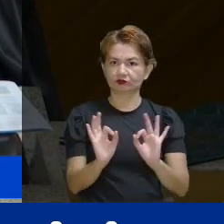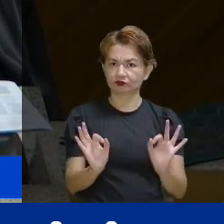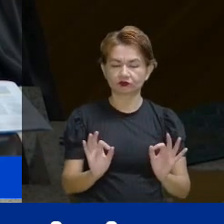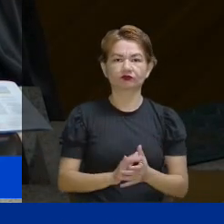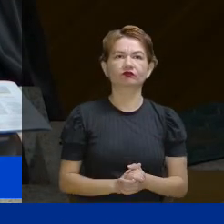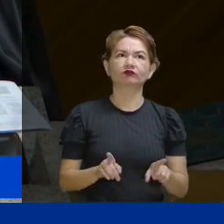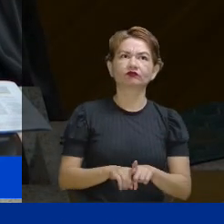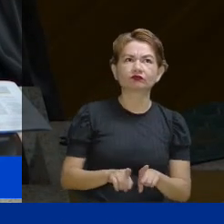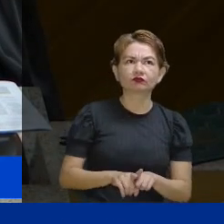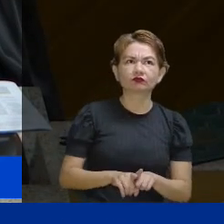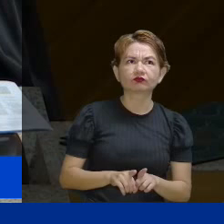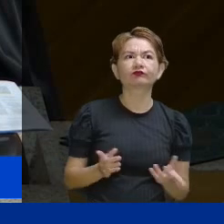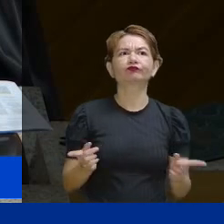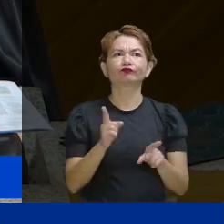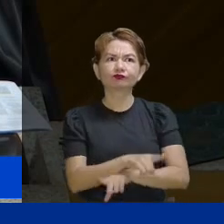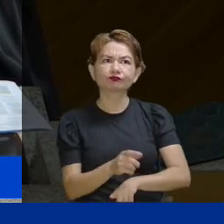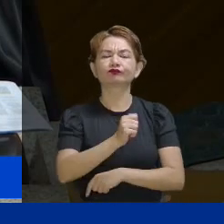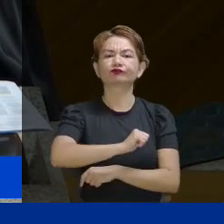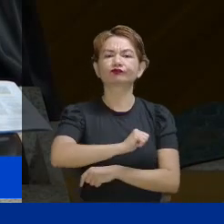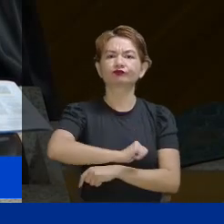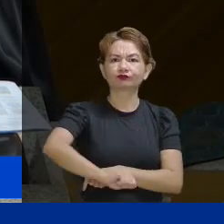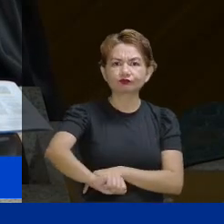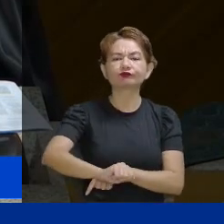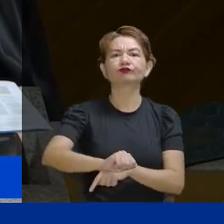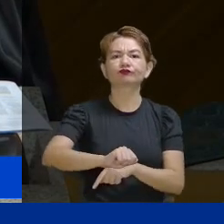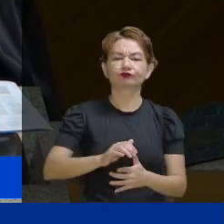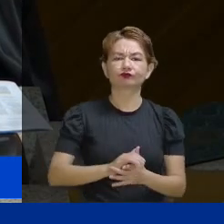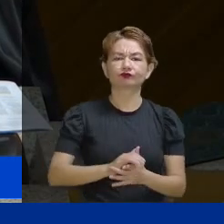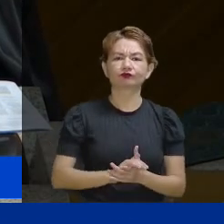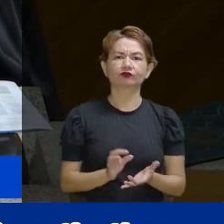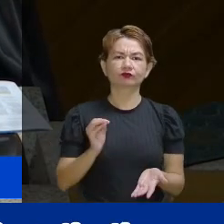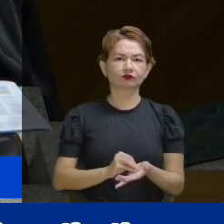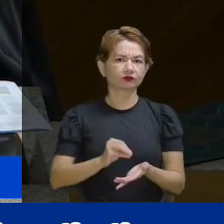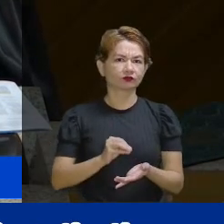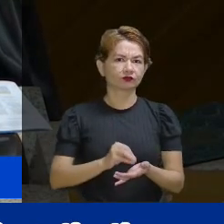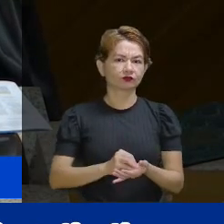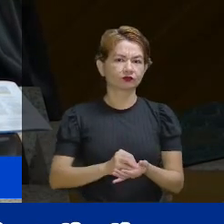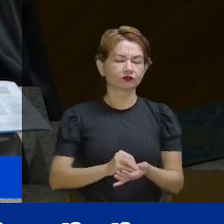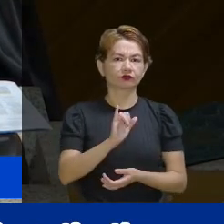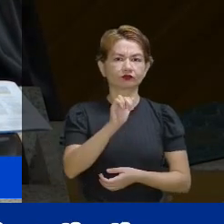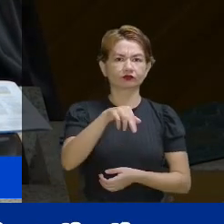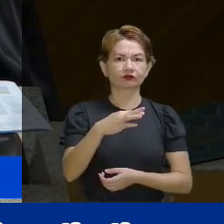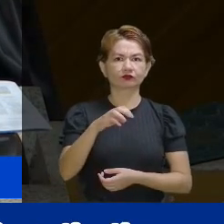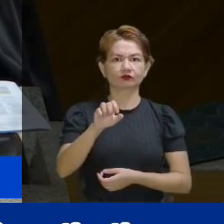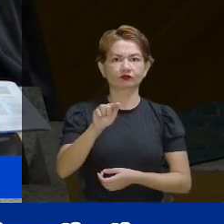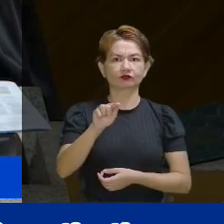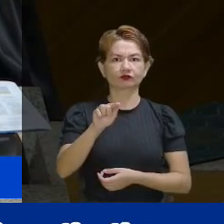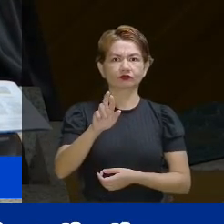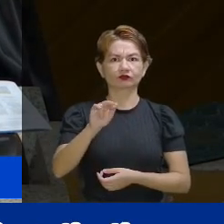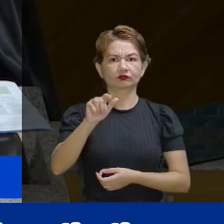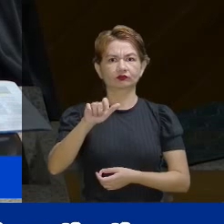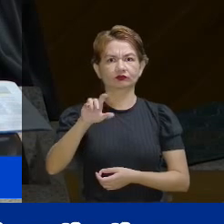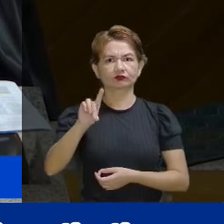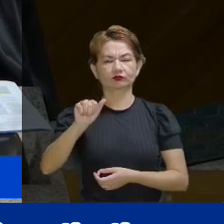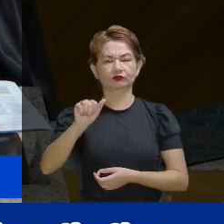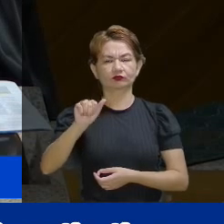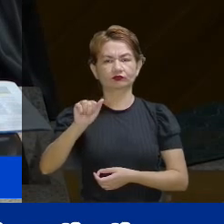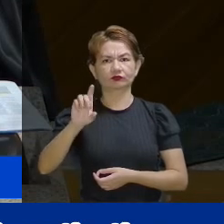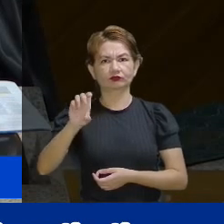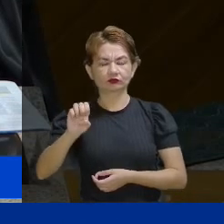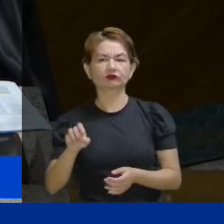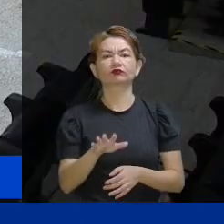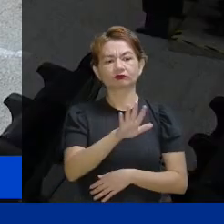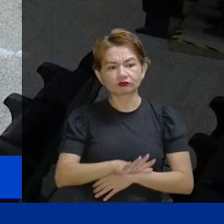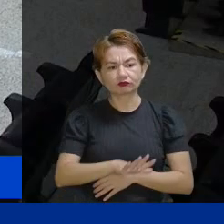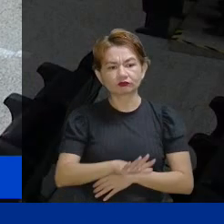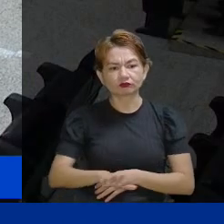processo legal, contraditório e ampla defesa, por ausência da integralidade dos elementos produzidos no âmbito